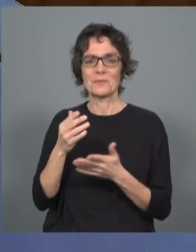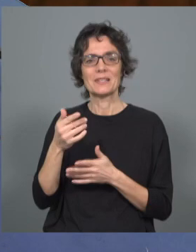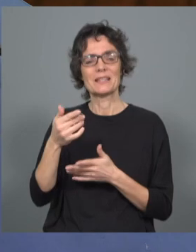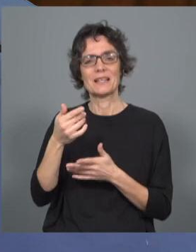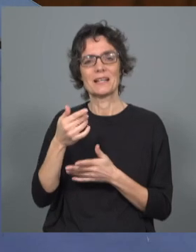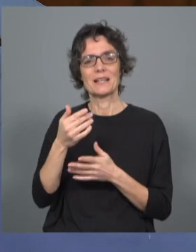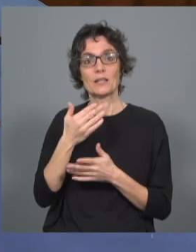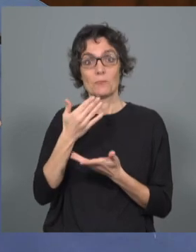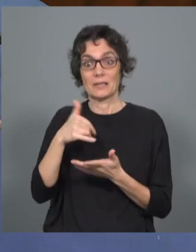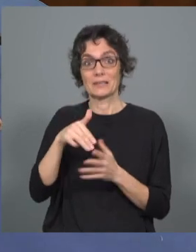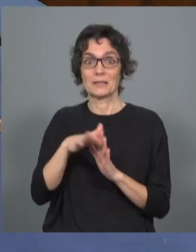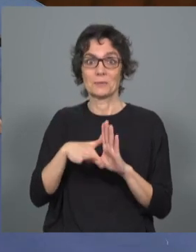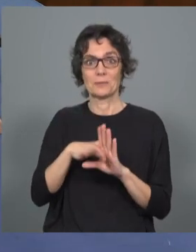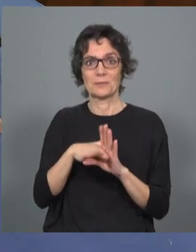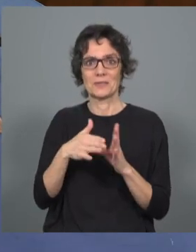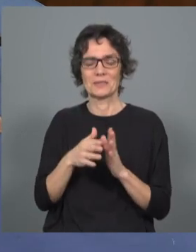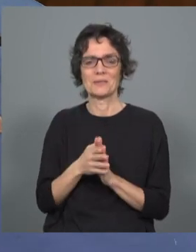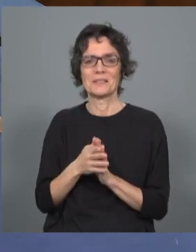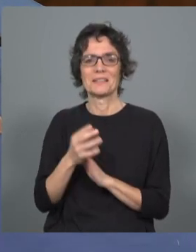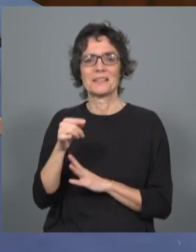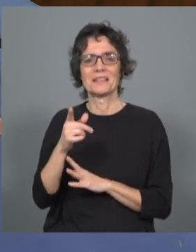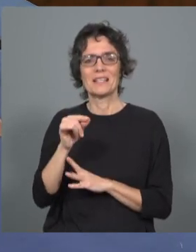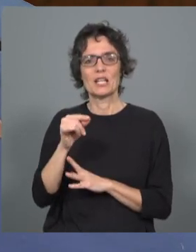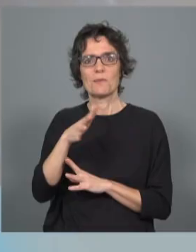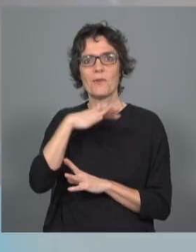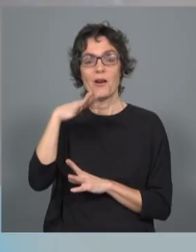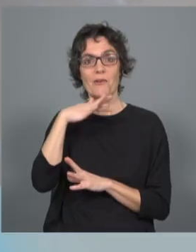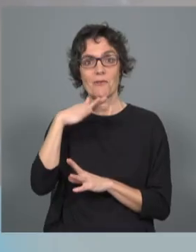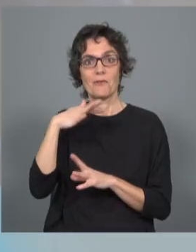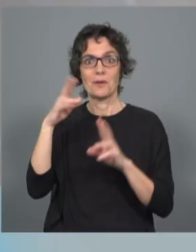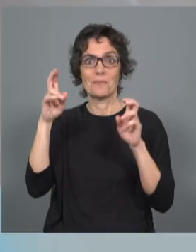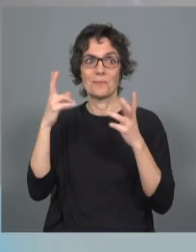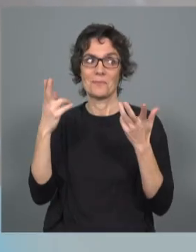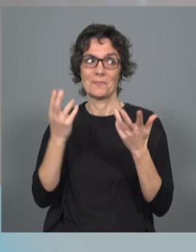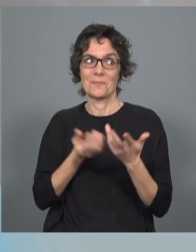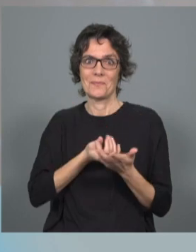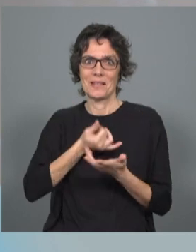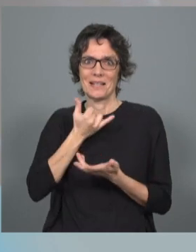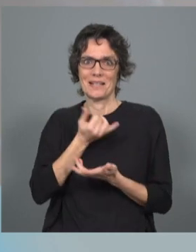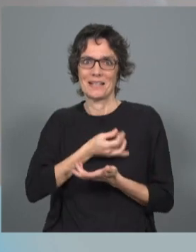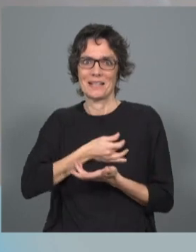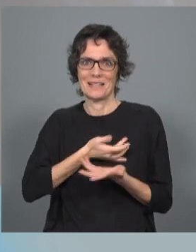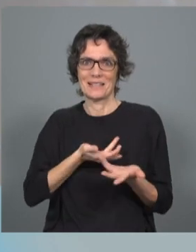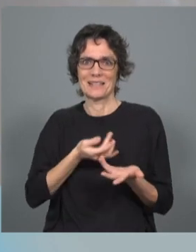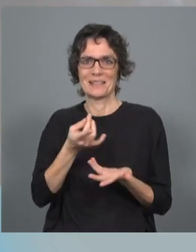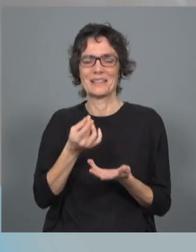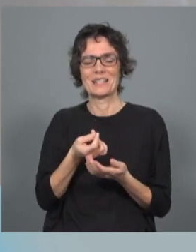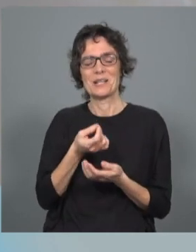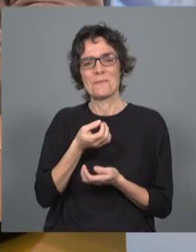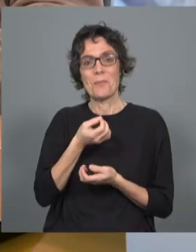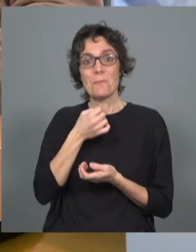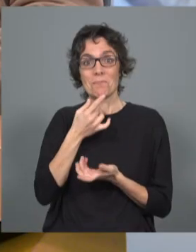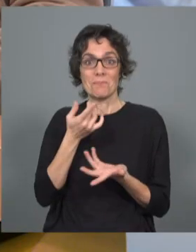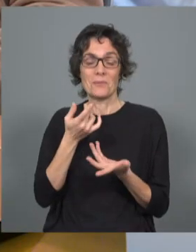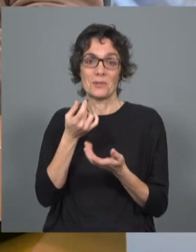desde logo está-me a surgir aqui este conceito de uma família Amoris Laetitia. É isso que se passa? Querem partilhar com quem